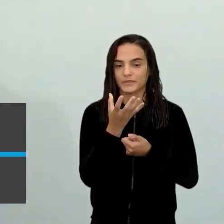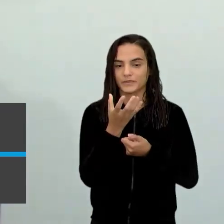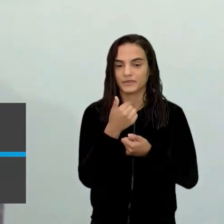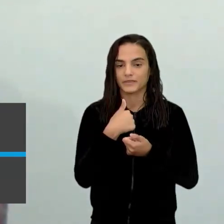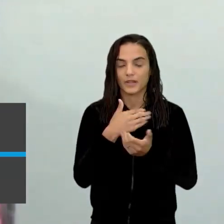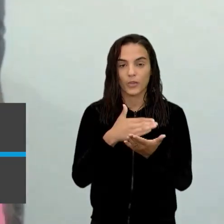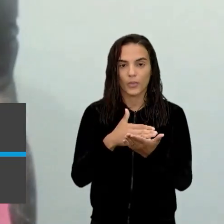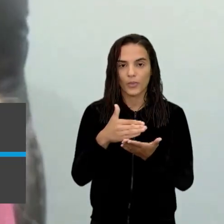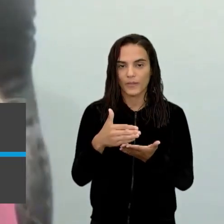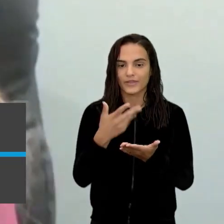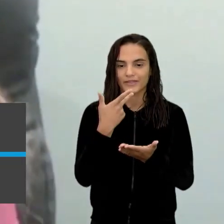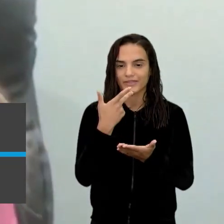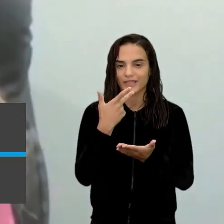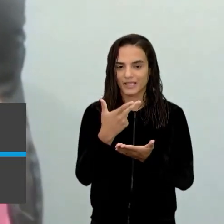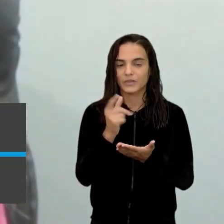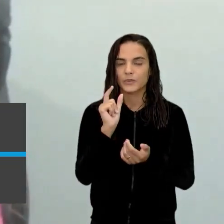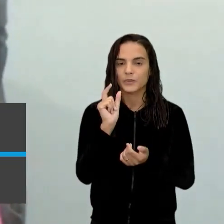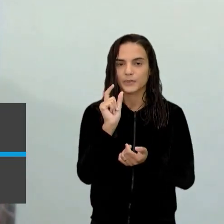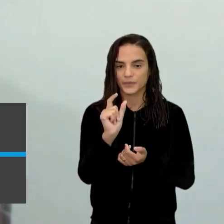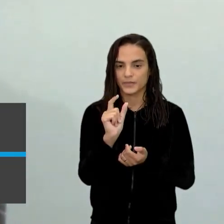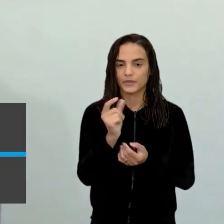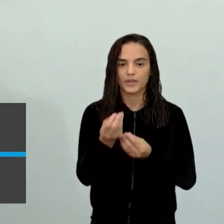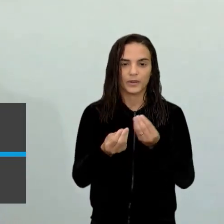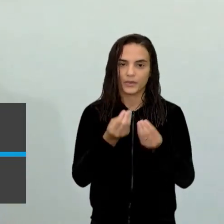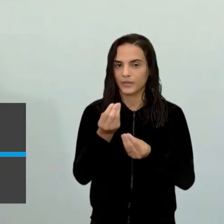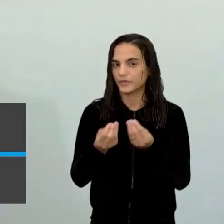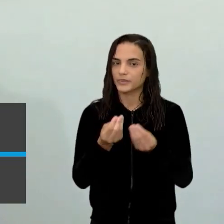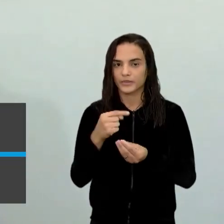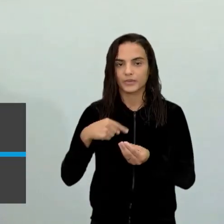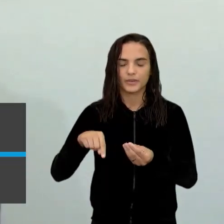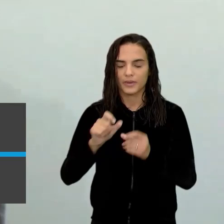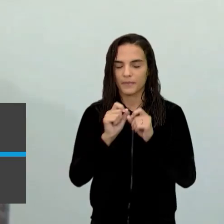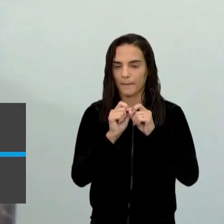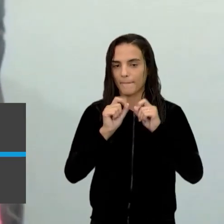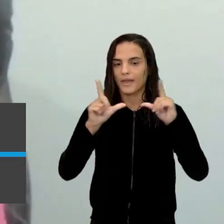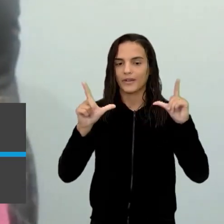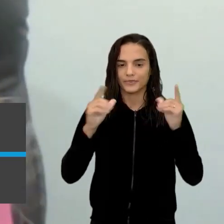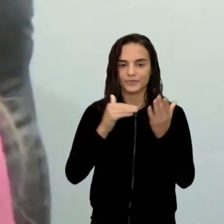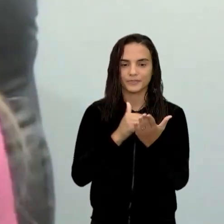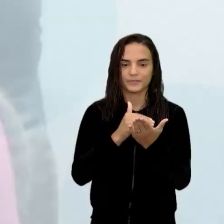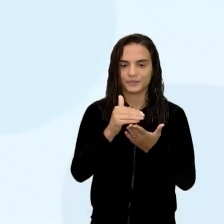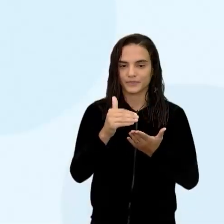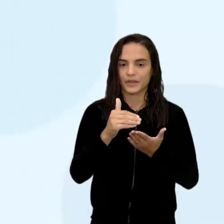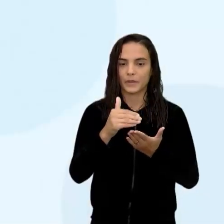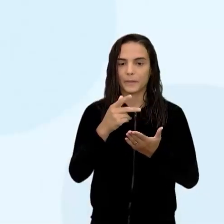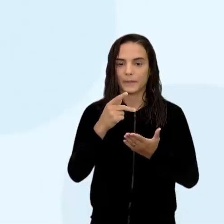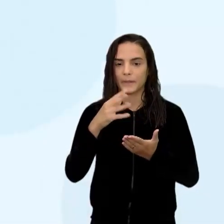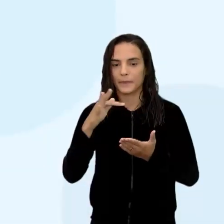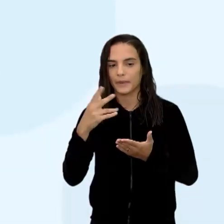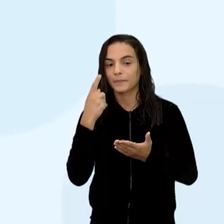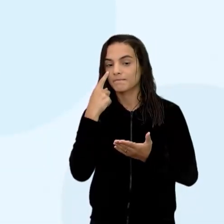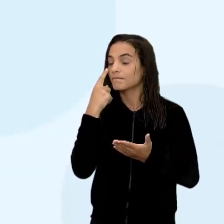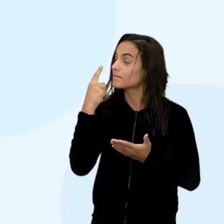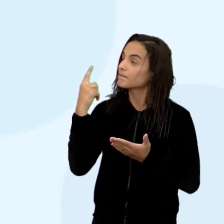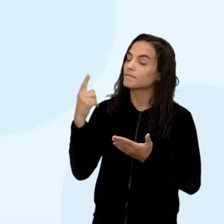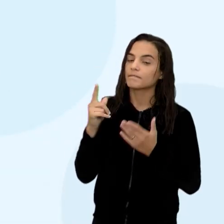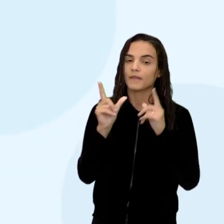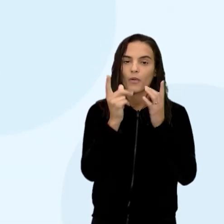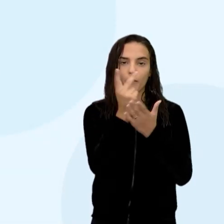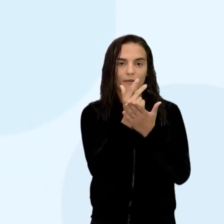Eu começo falando um pouquinho, né? A gente mostra a imagem, a gente pode começar já com o PPT, da imagem de